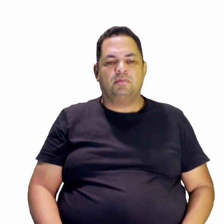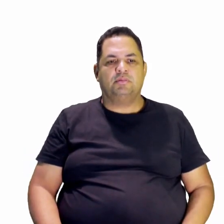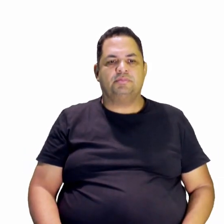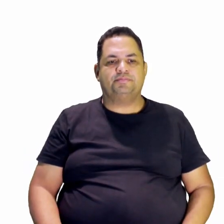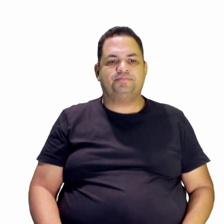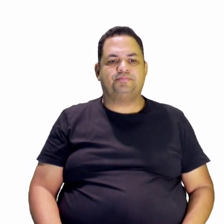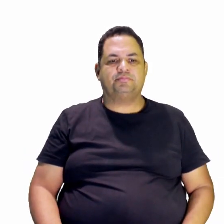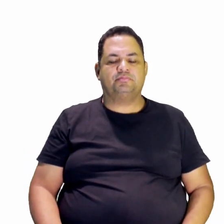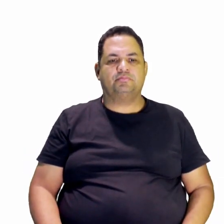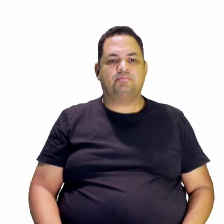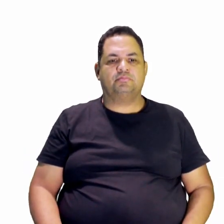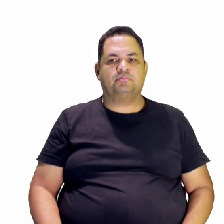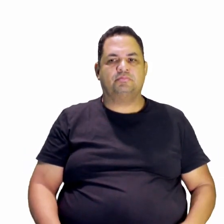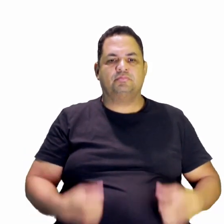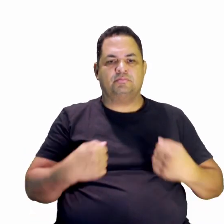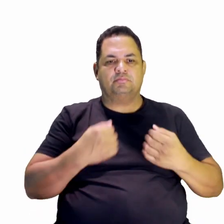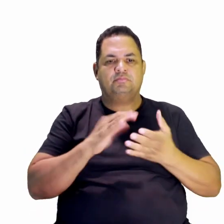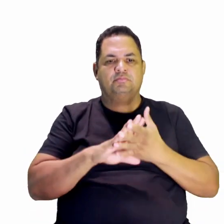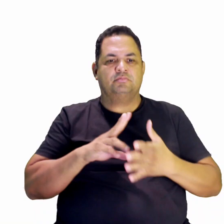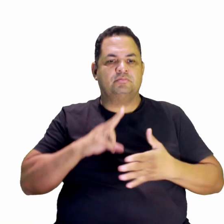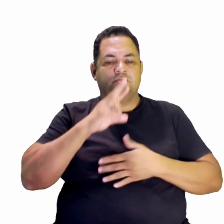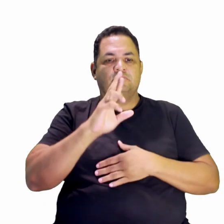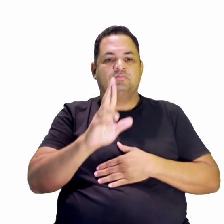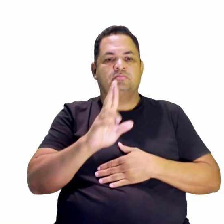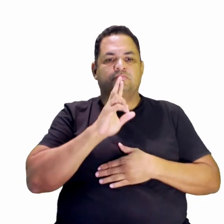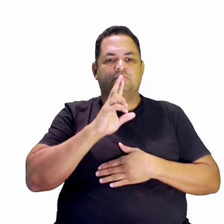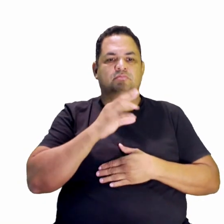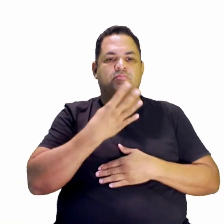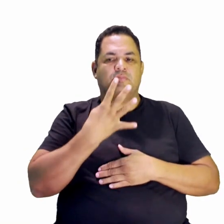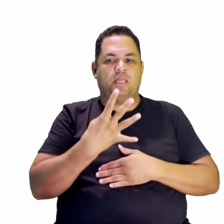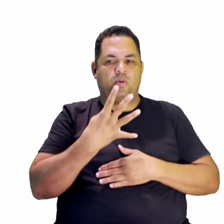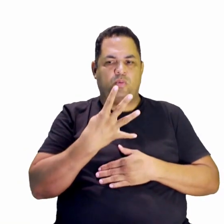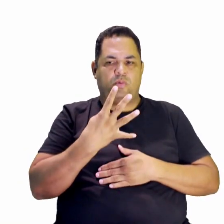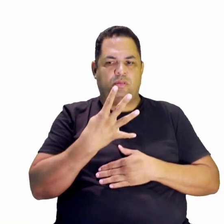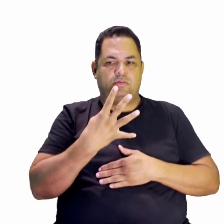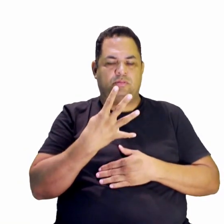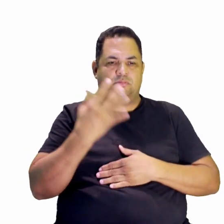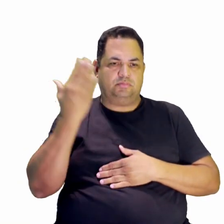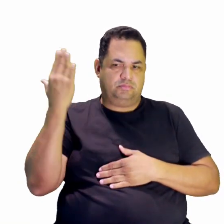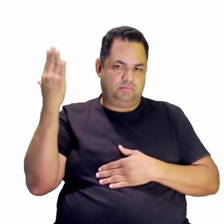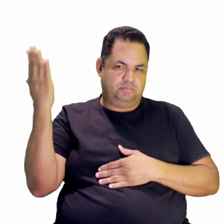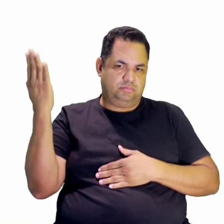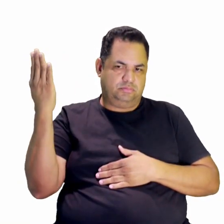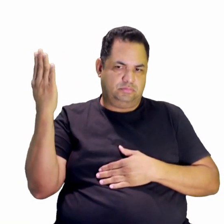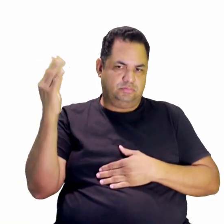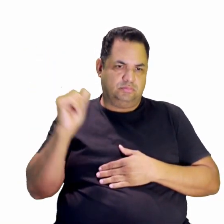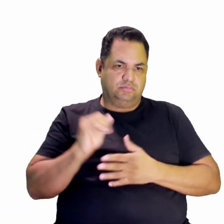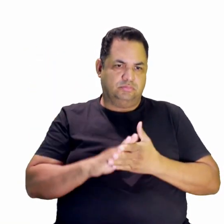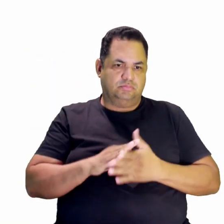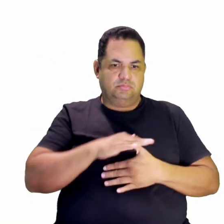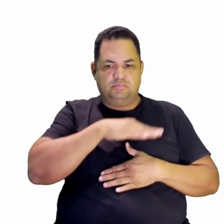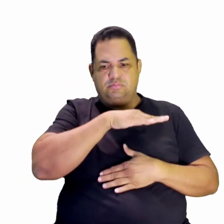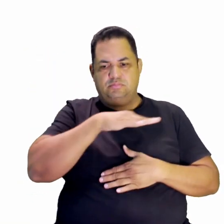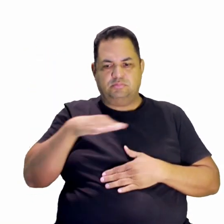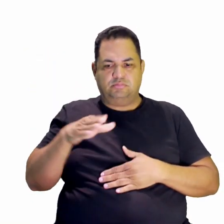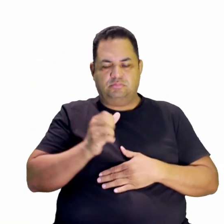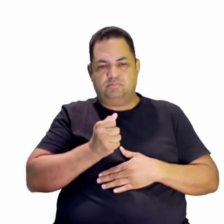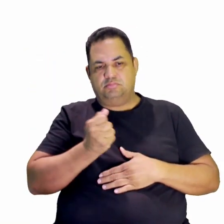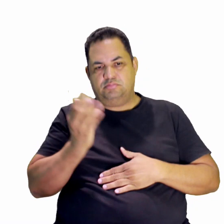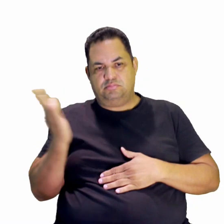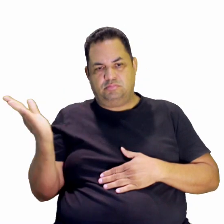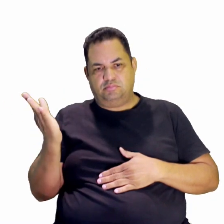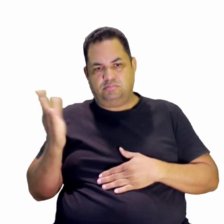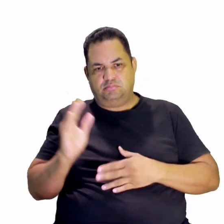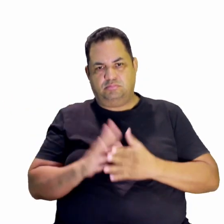aqui. Nós precisamos de encontrar a força resultante, tem 4 forças aplicadas, uma puxando na horizontal para a direita, outra